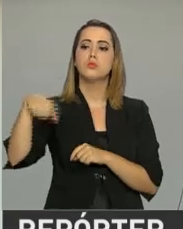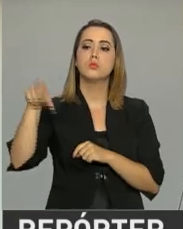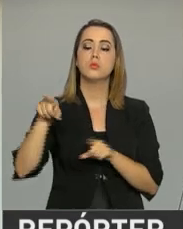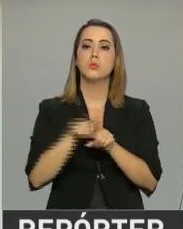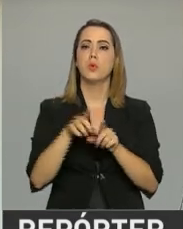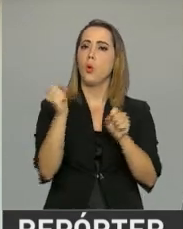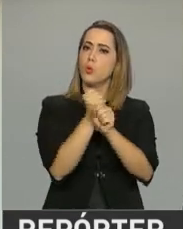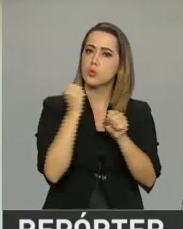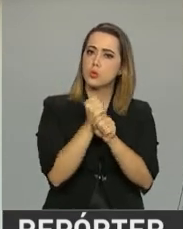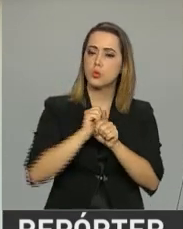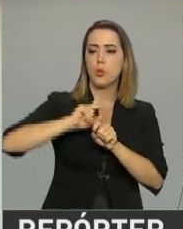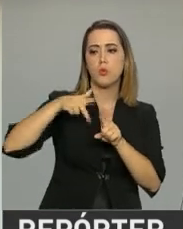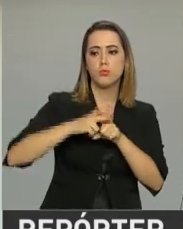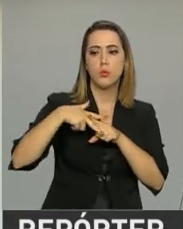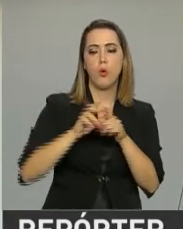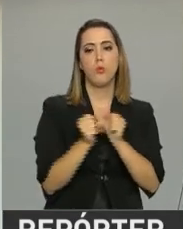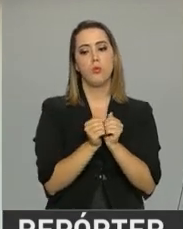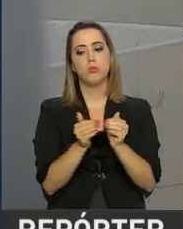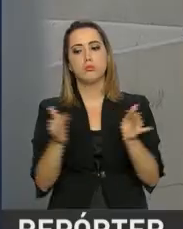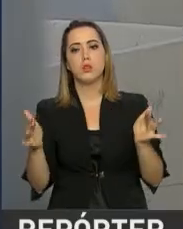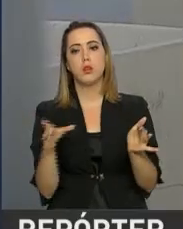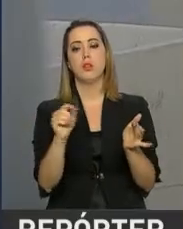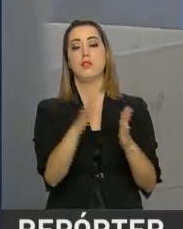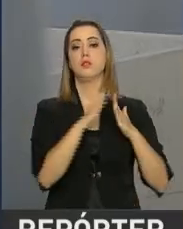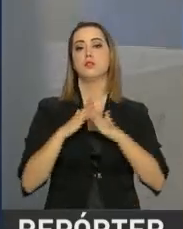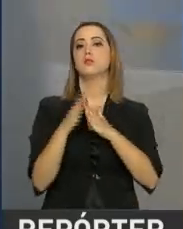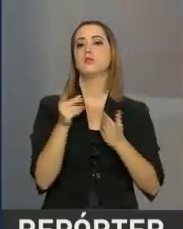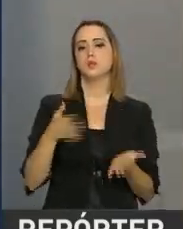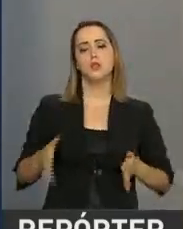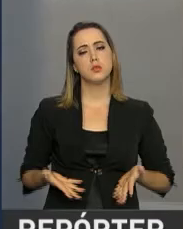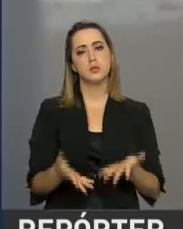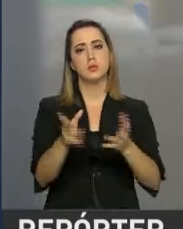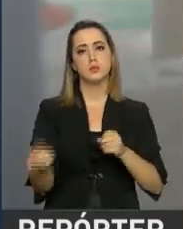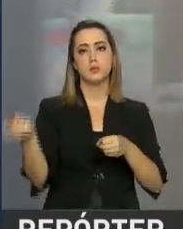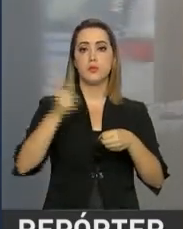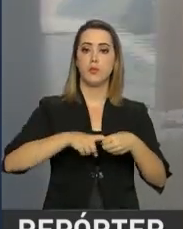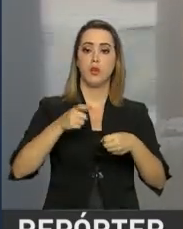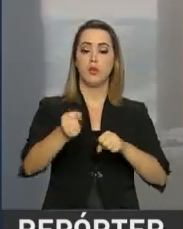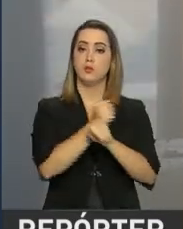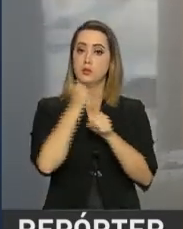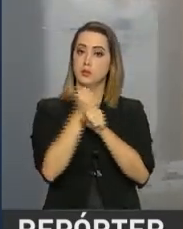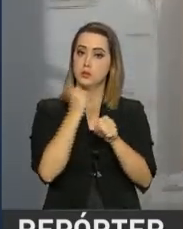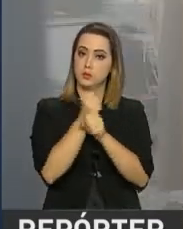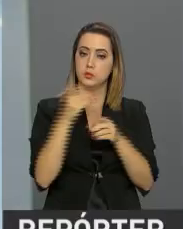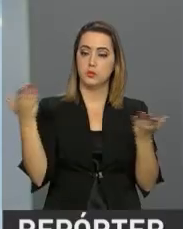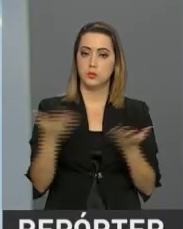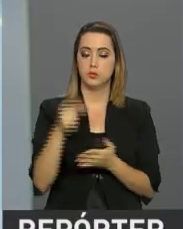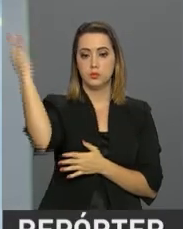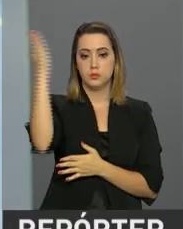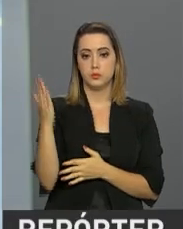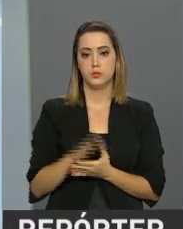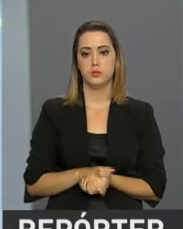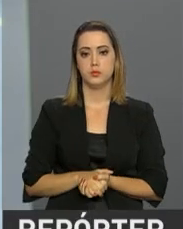quer construir reformar ou ampliar a casa a idéia é incentivar a retomada do setor da construção civil no brasil pinheiro